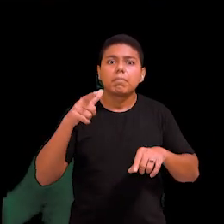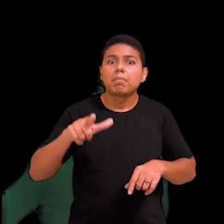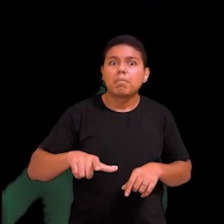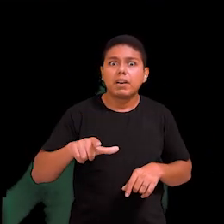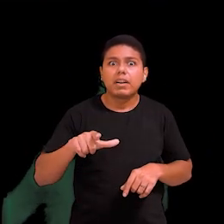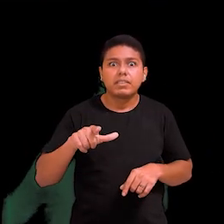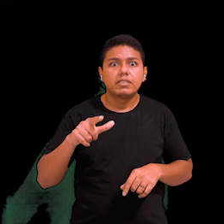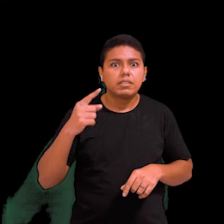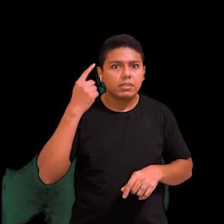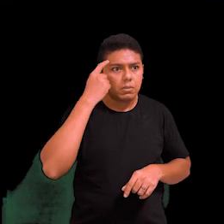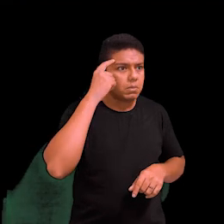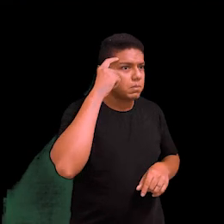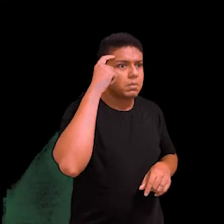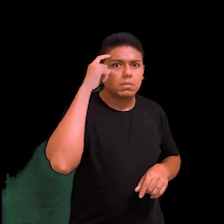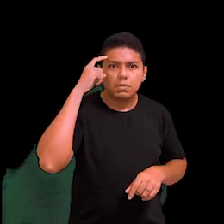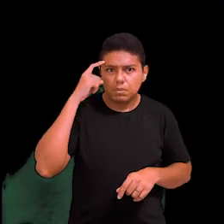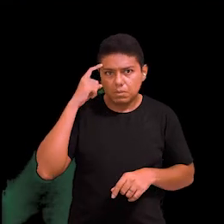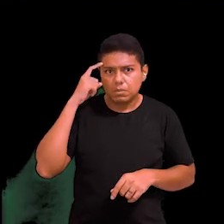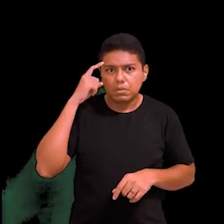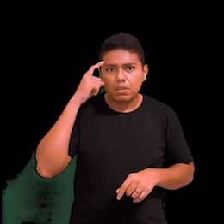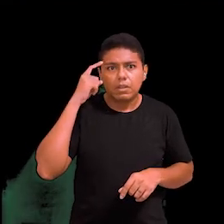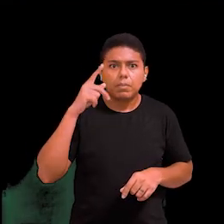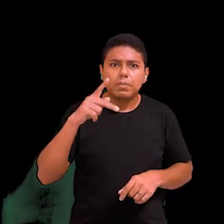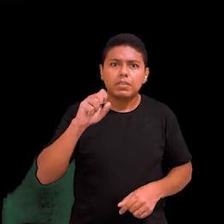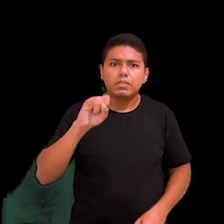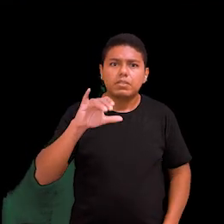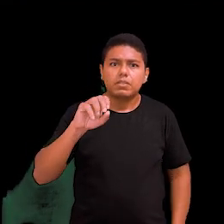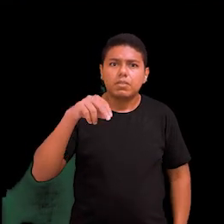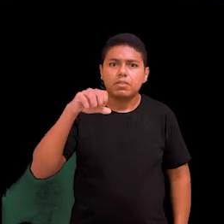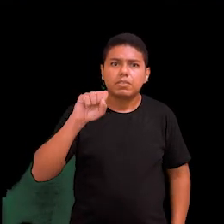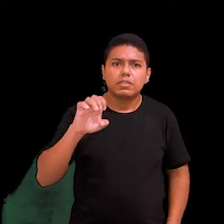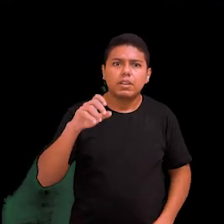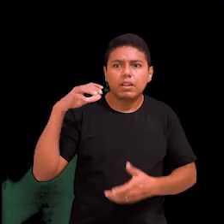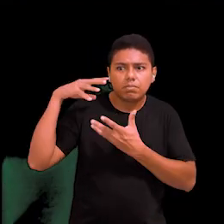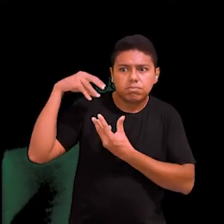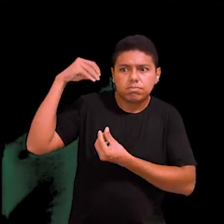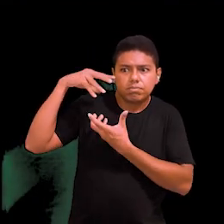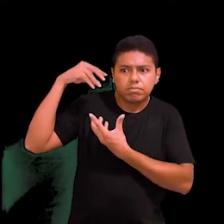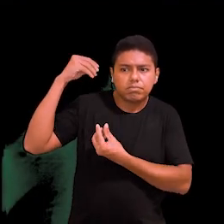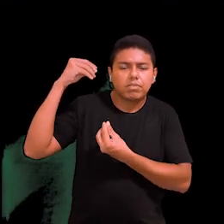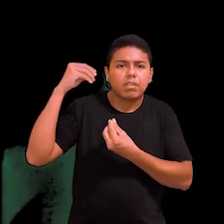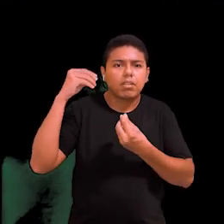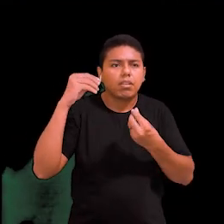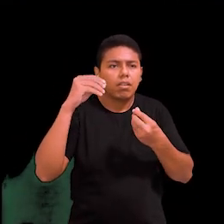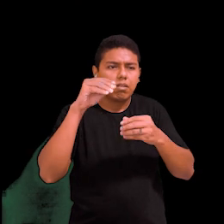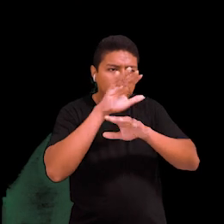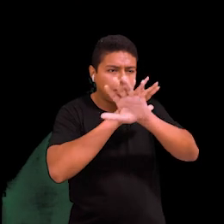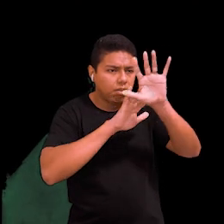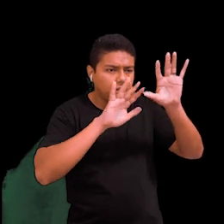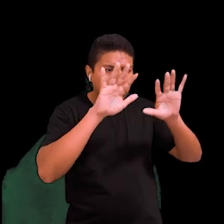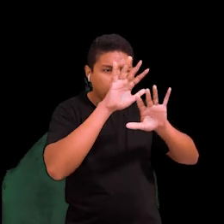outra alteração é a psicose puerperal, que é caracterizada pela ocorrência de